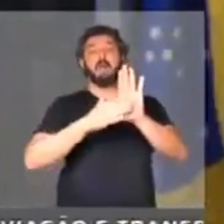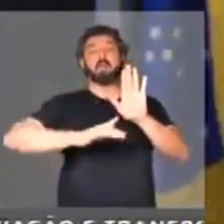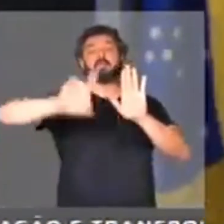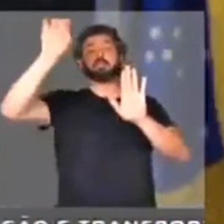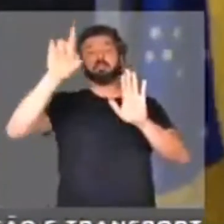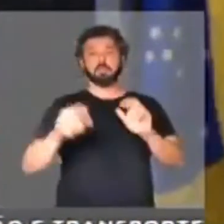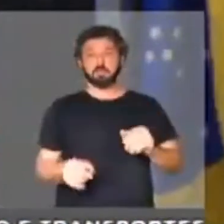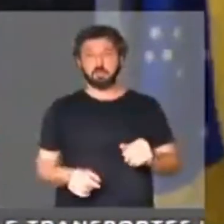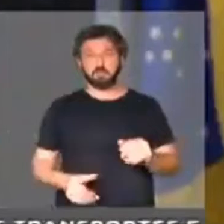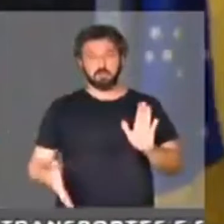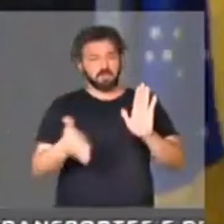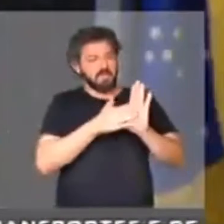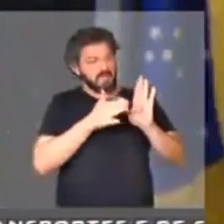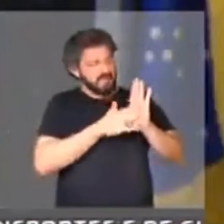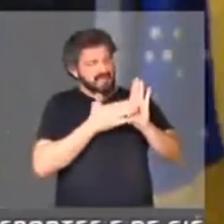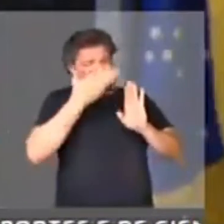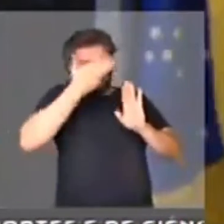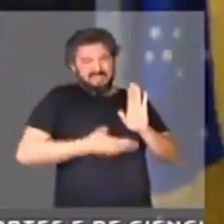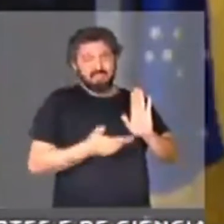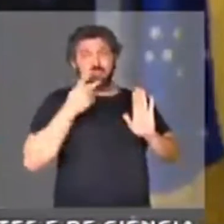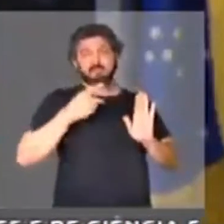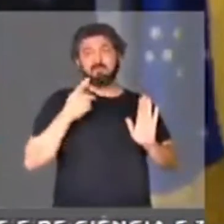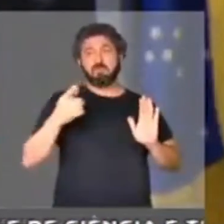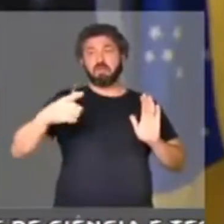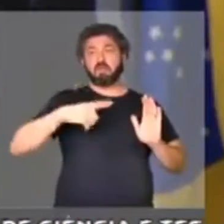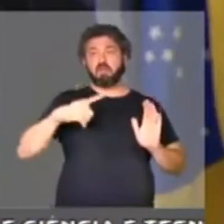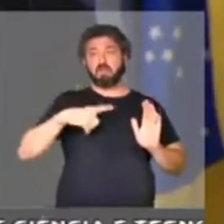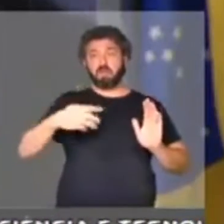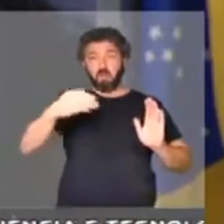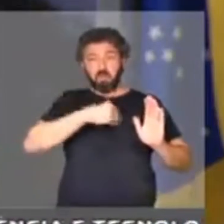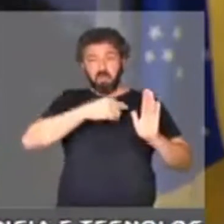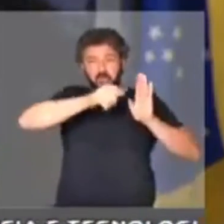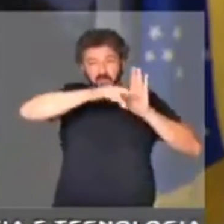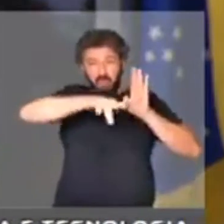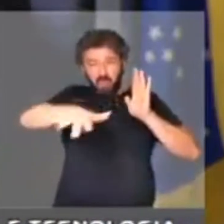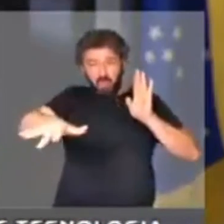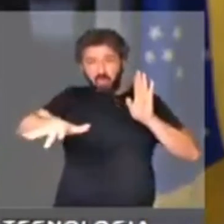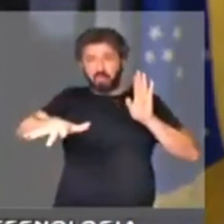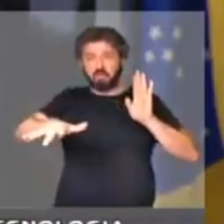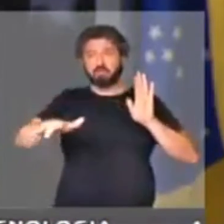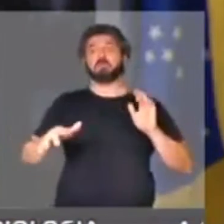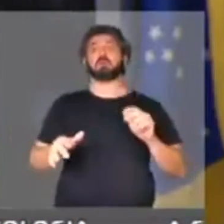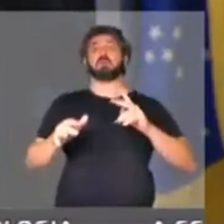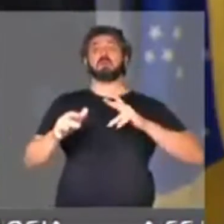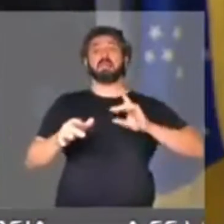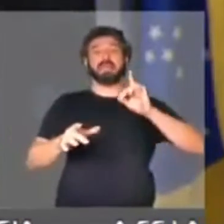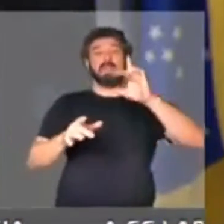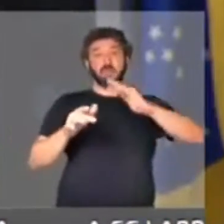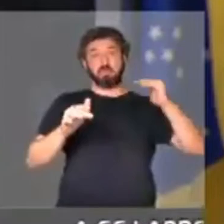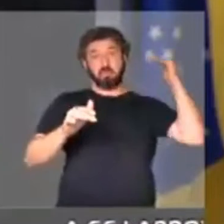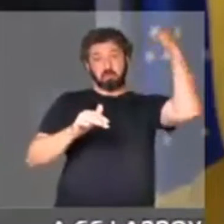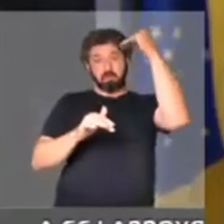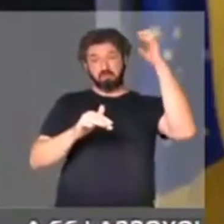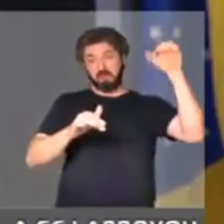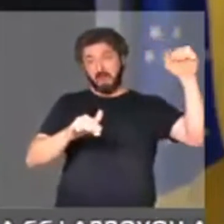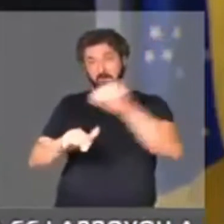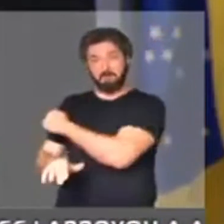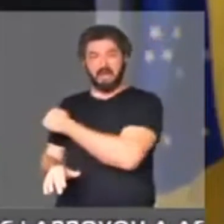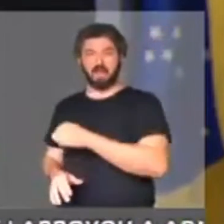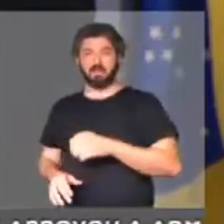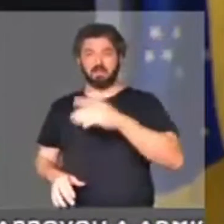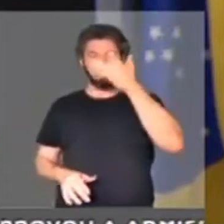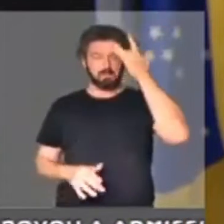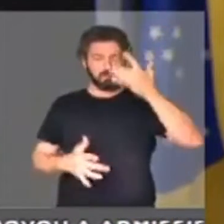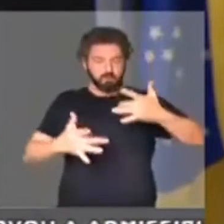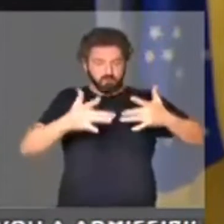Deus. Esta palavra diz que onde abundou o pecado, superabundou a graça de Deus, e que se alguém está em